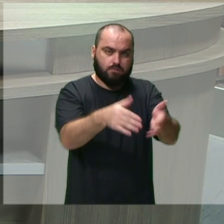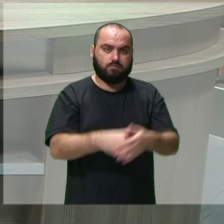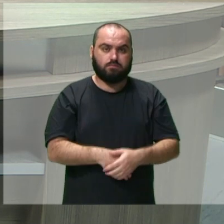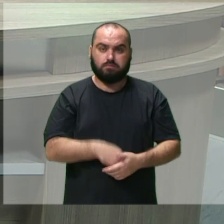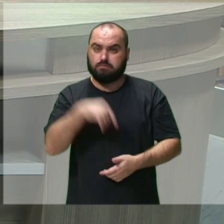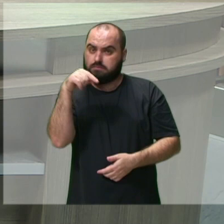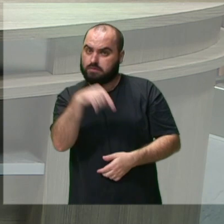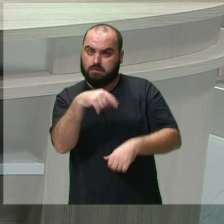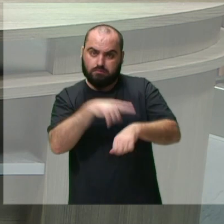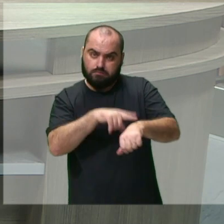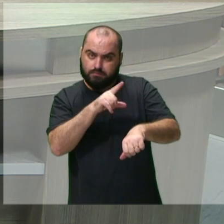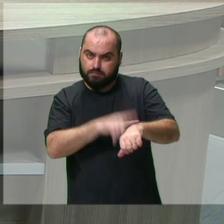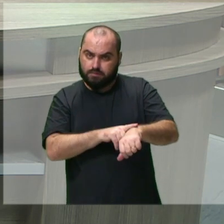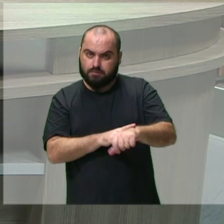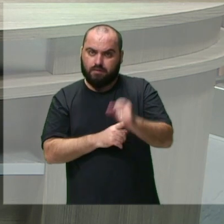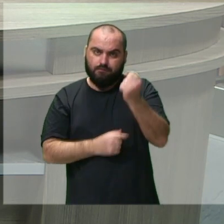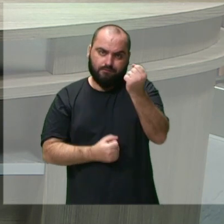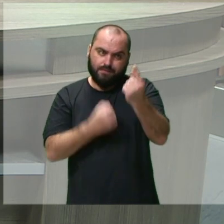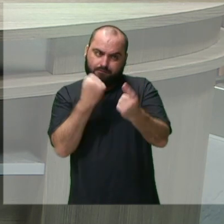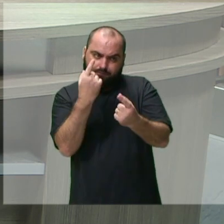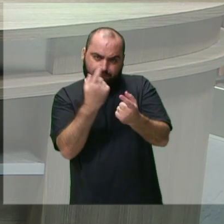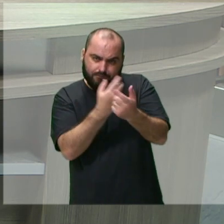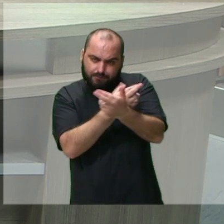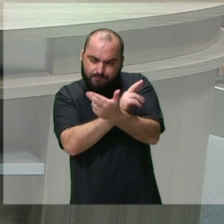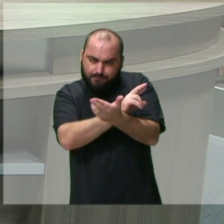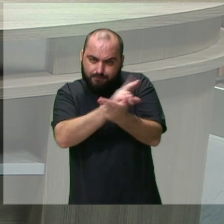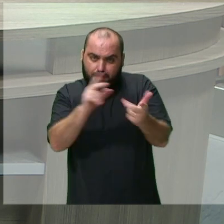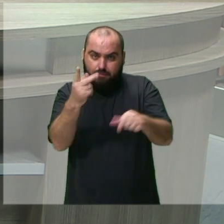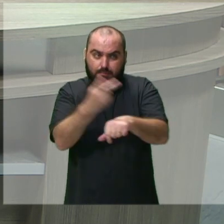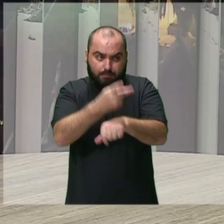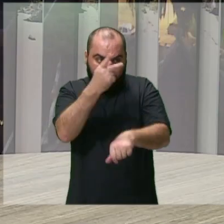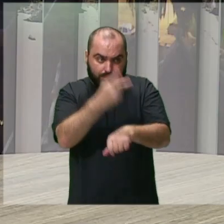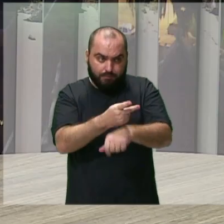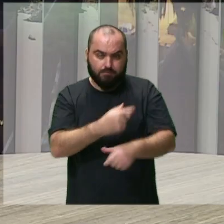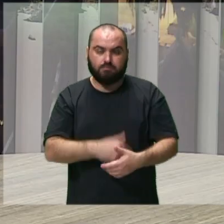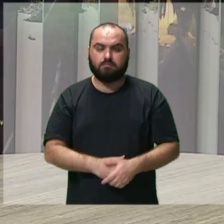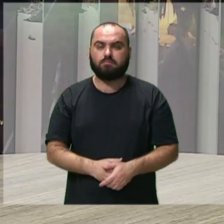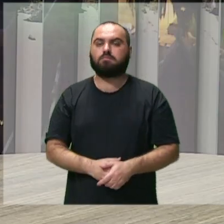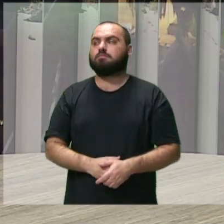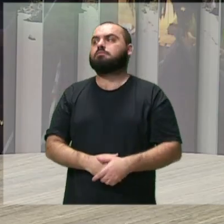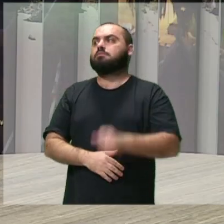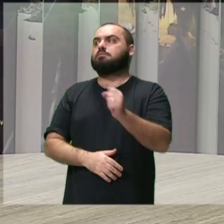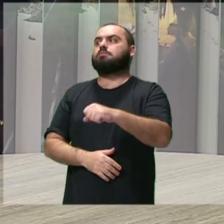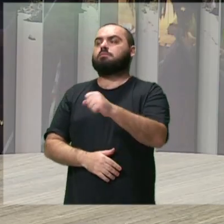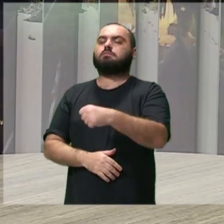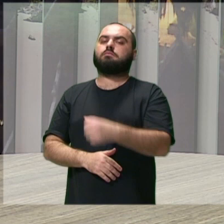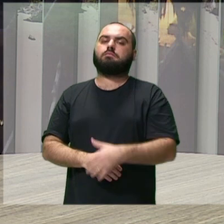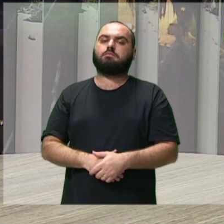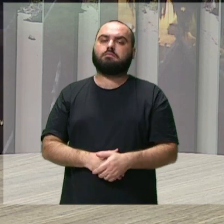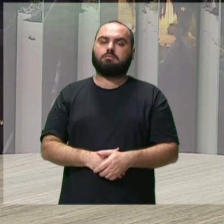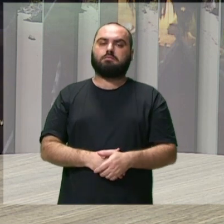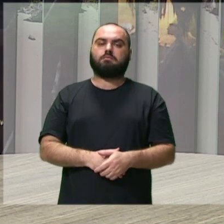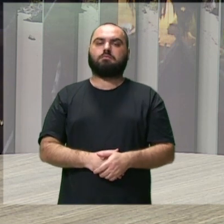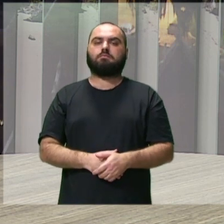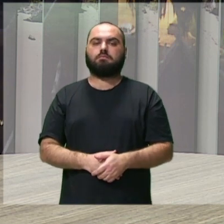meio tempo, muitos prêmios na tua carreira, né? Aí a coisa parece que deu uma andada,